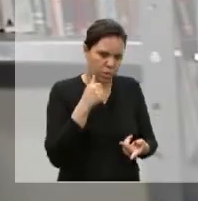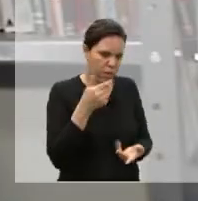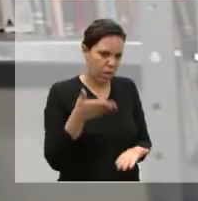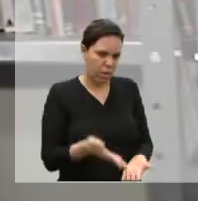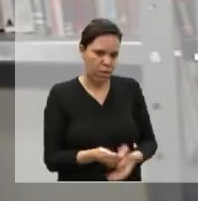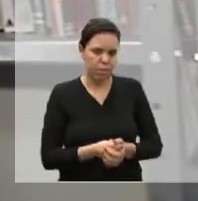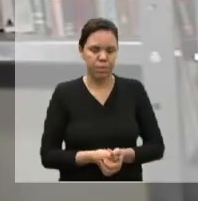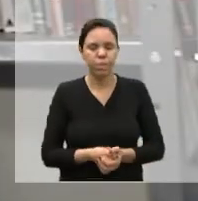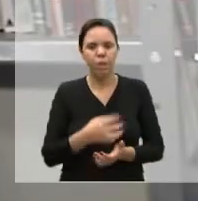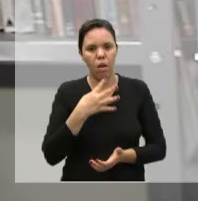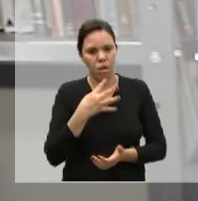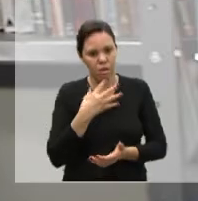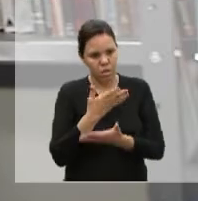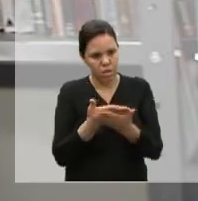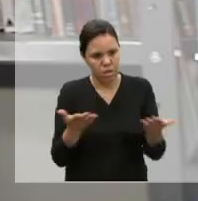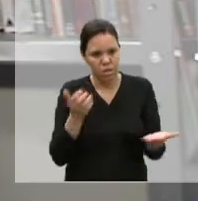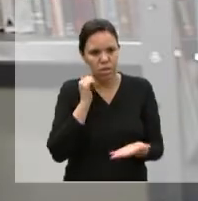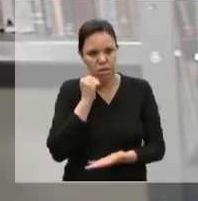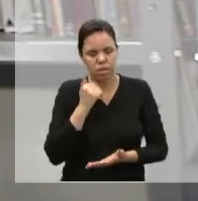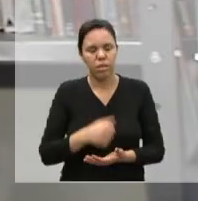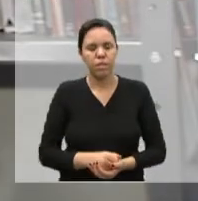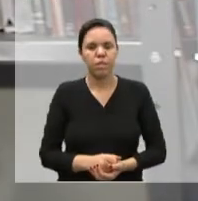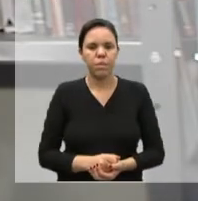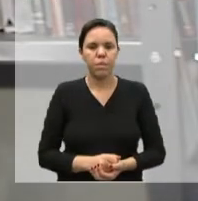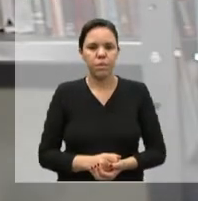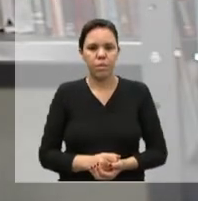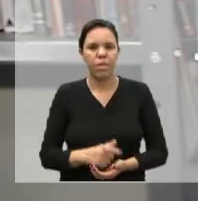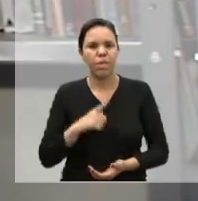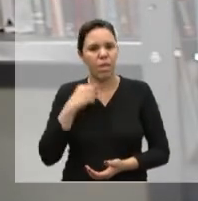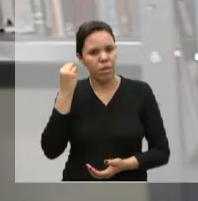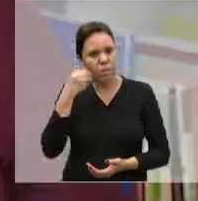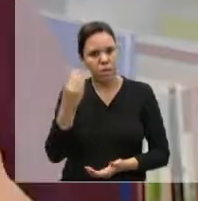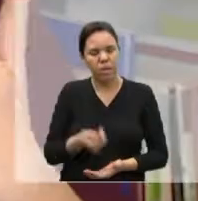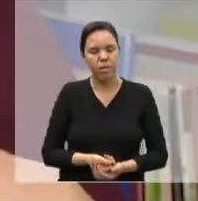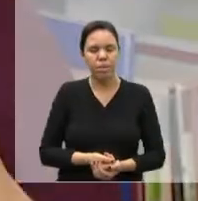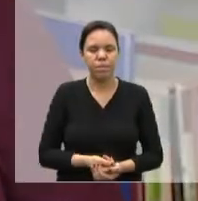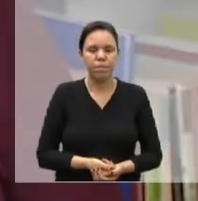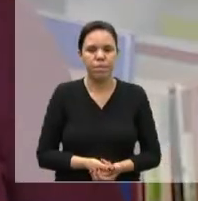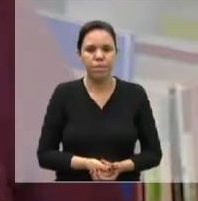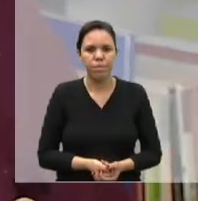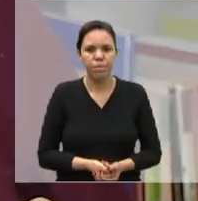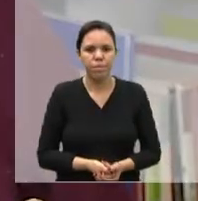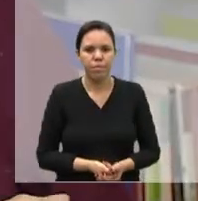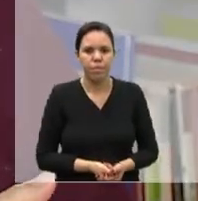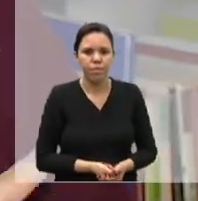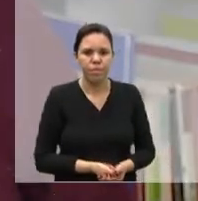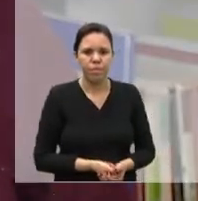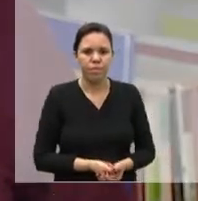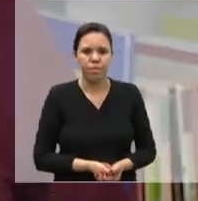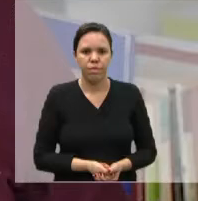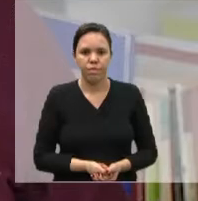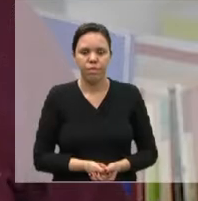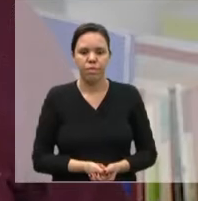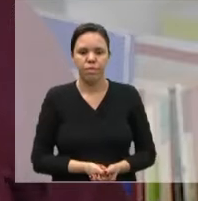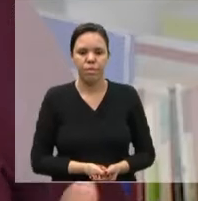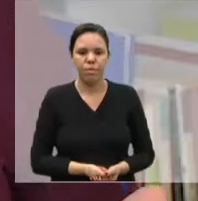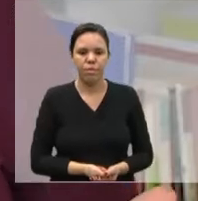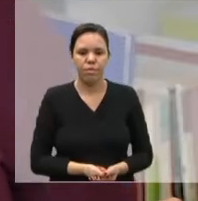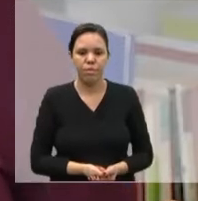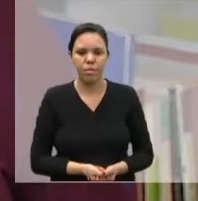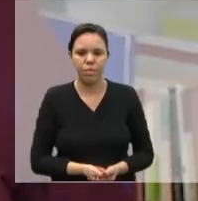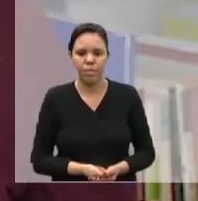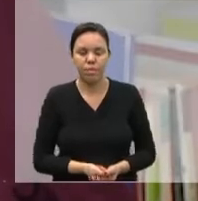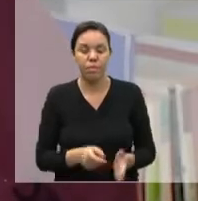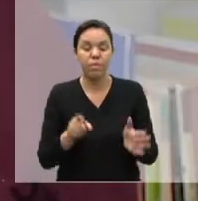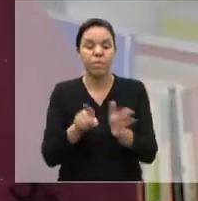E você obteve quais resultados com essa visita? Sim. Então, só voltando, a gente ficou surpresa que foram